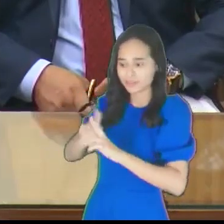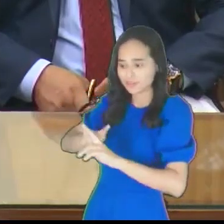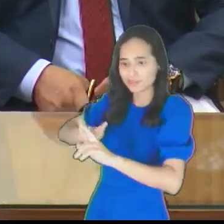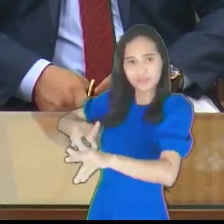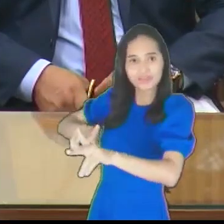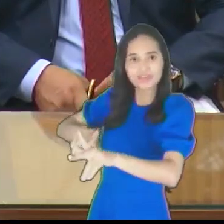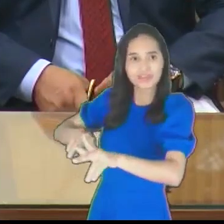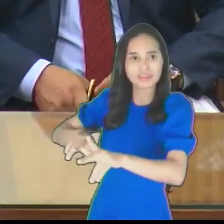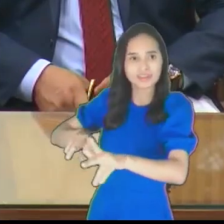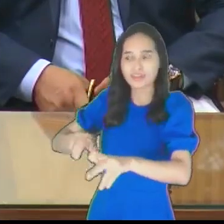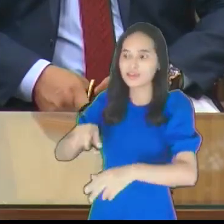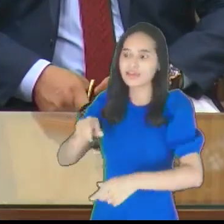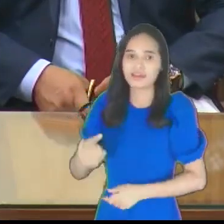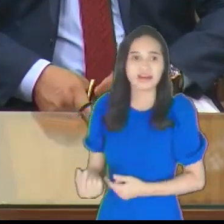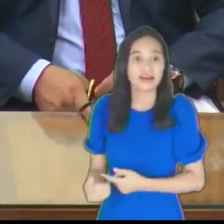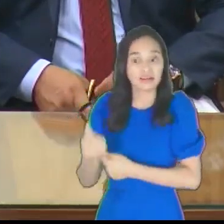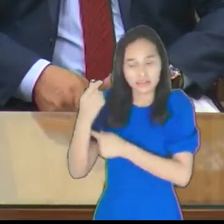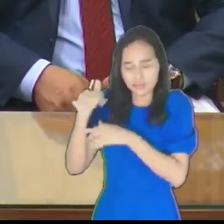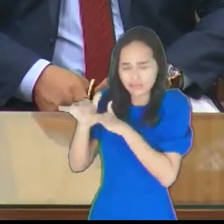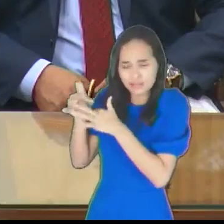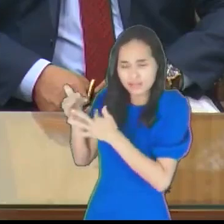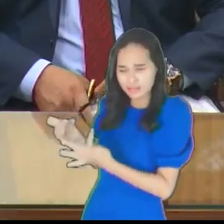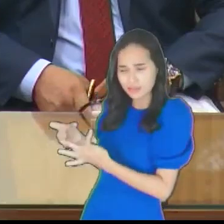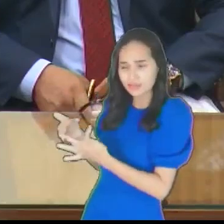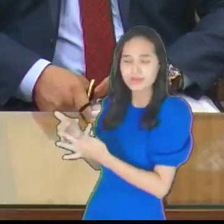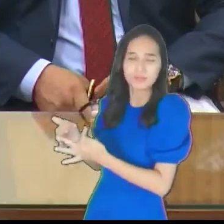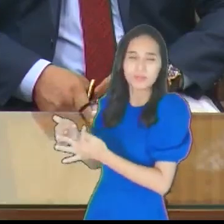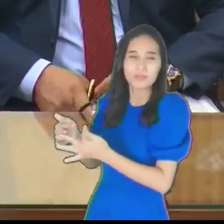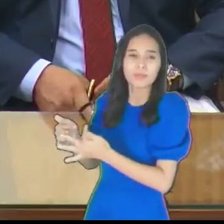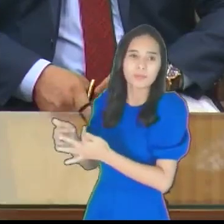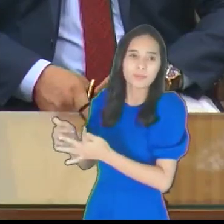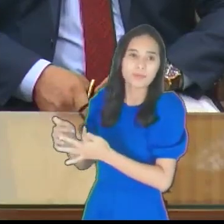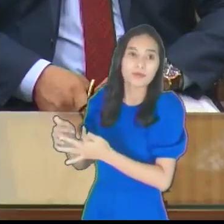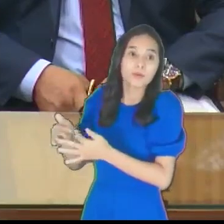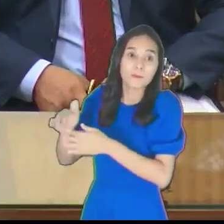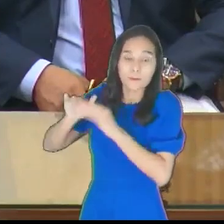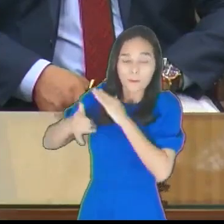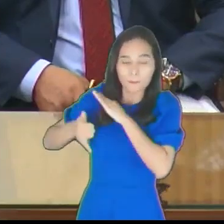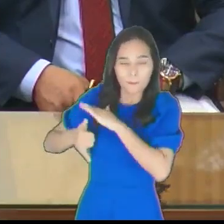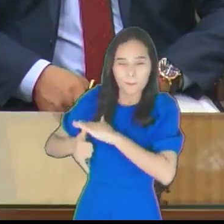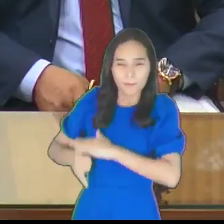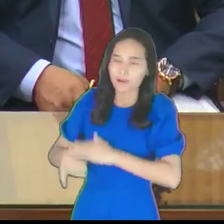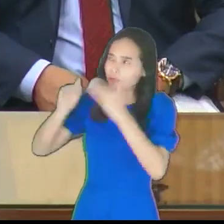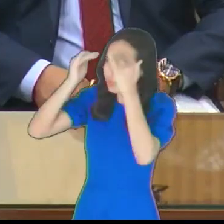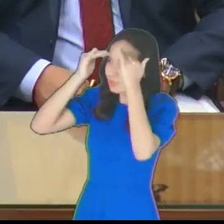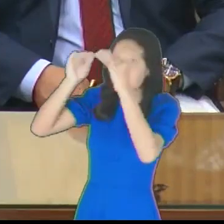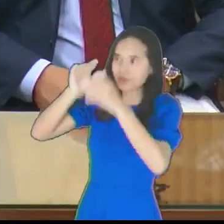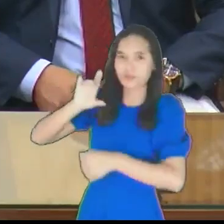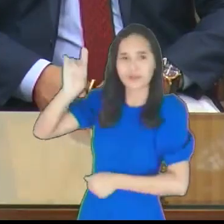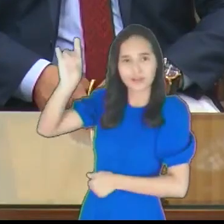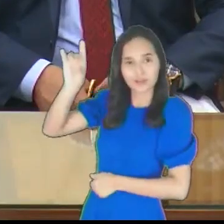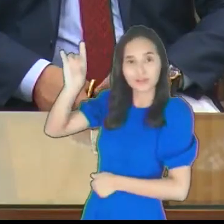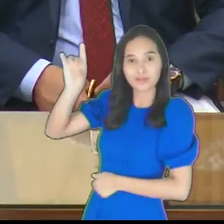mais aquele Ezequias humilde, já não era mais aquele Ezequias temente a Deus.